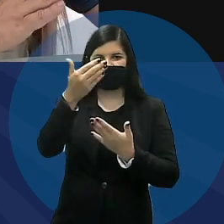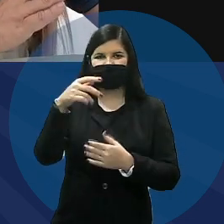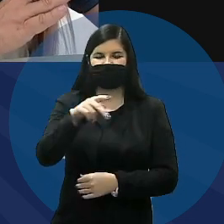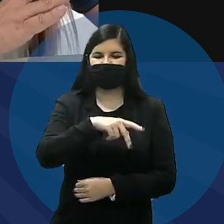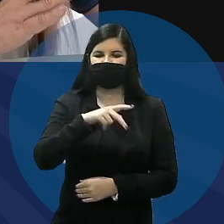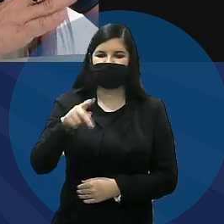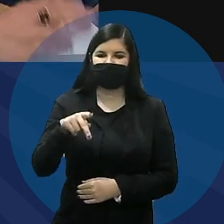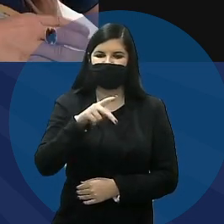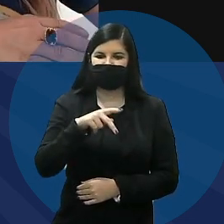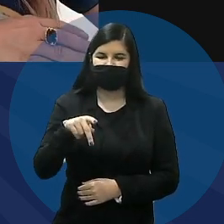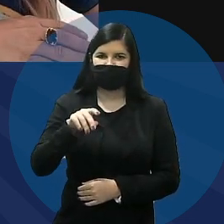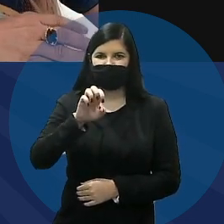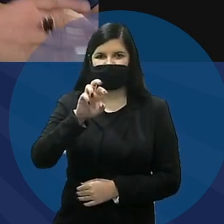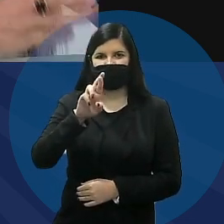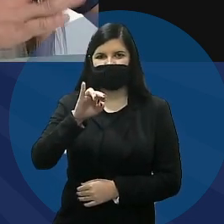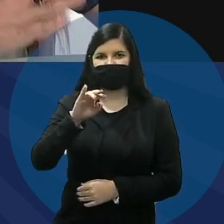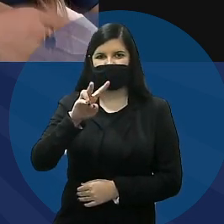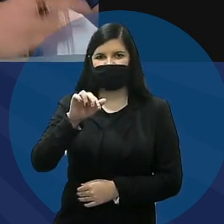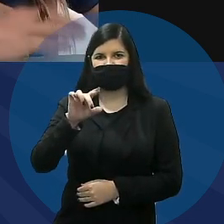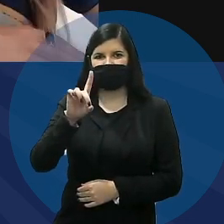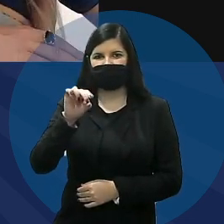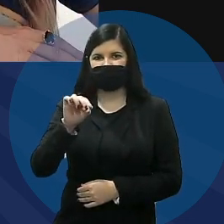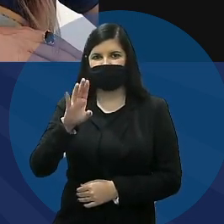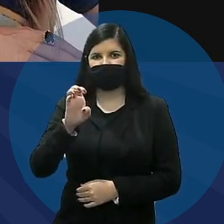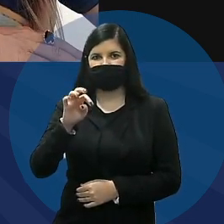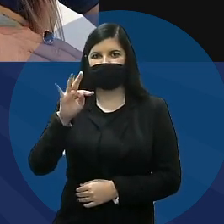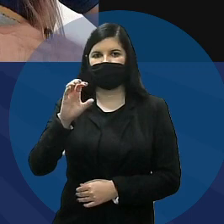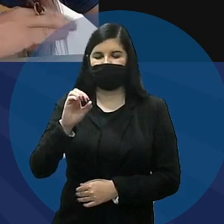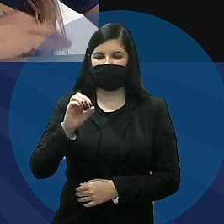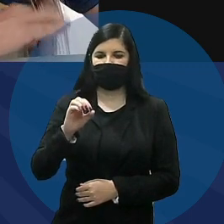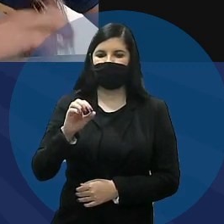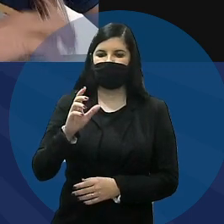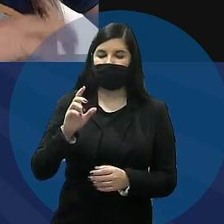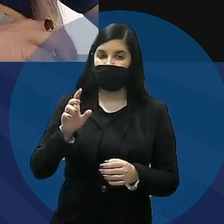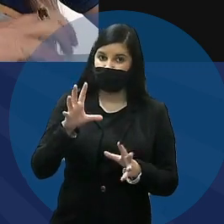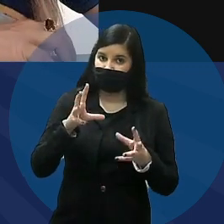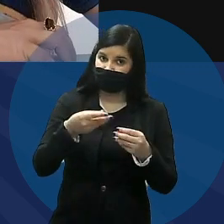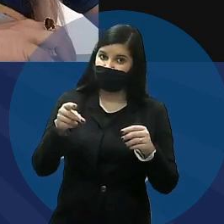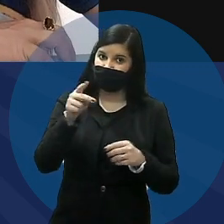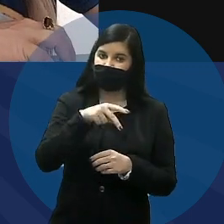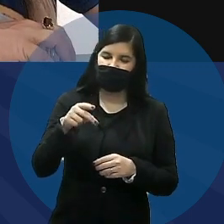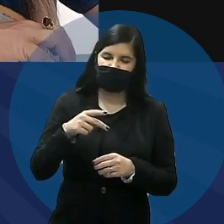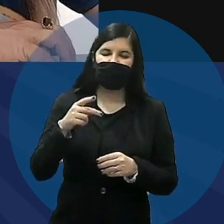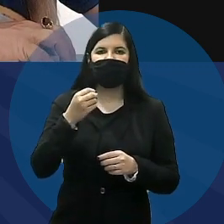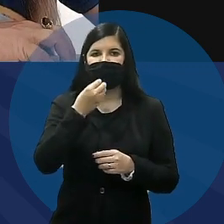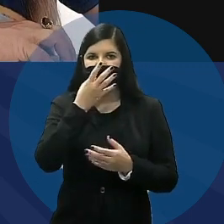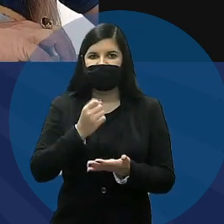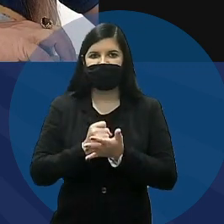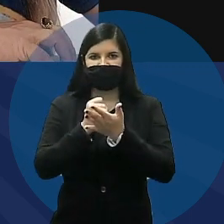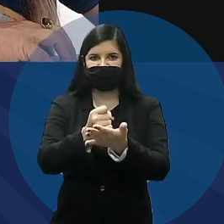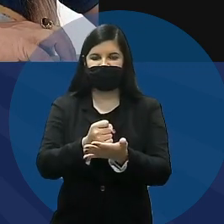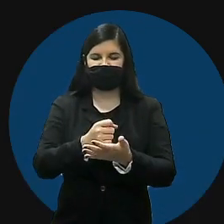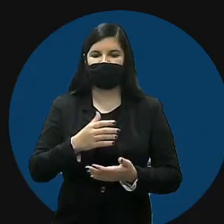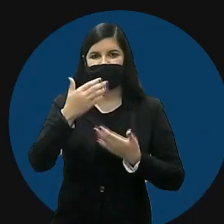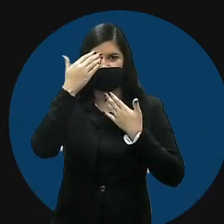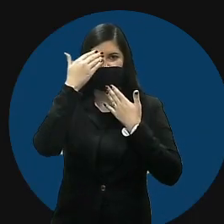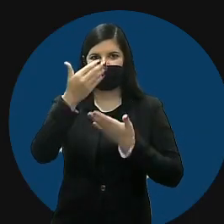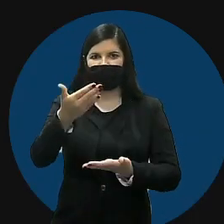professor Erivaldo Bento, né, e o professor Regis Lima, pela sua grandiosa contribuição. Muito